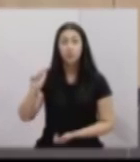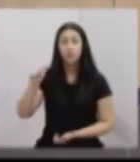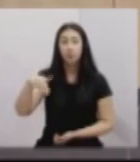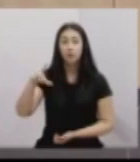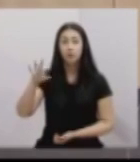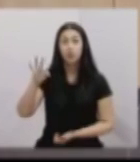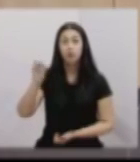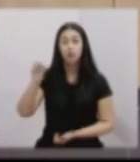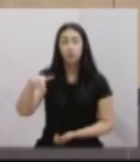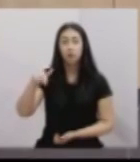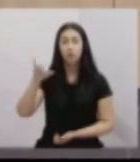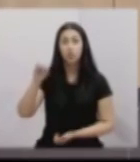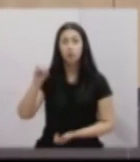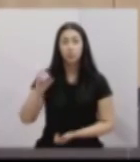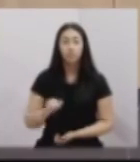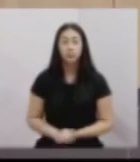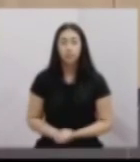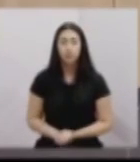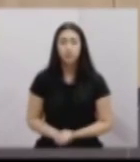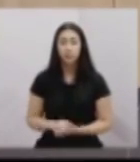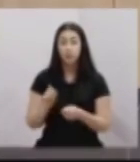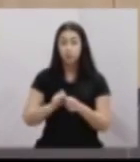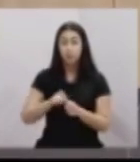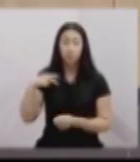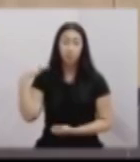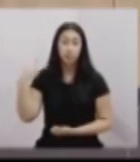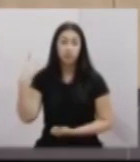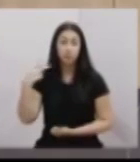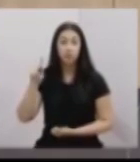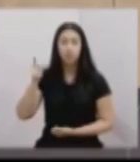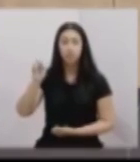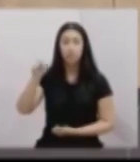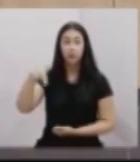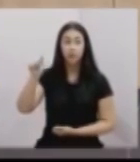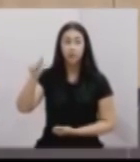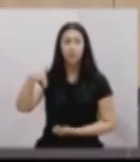Carlos Souza Santos, formulado pelo vereador Hernani Barreto.